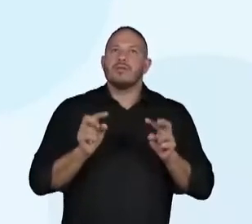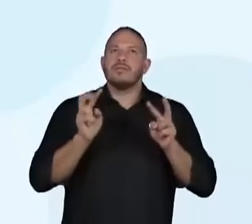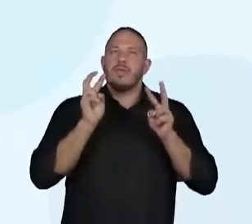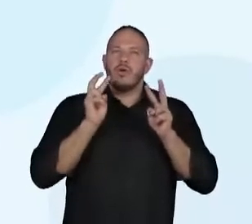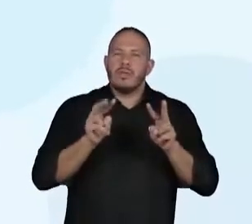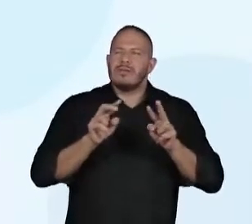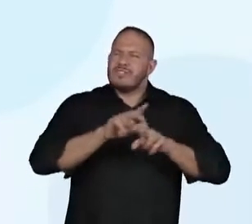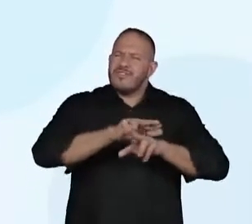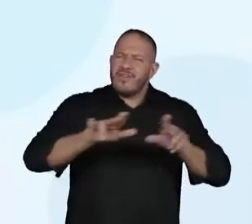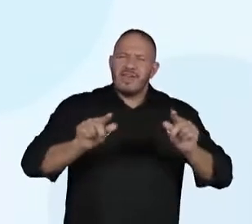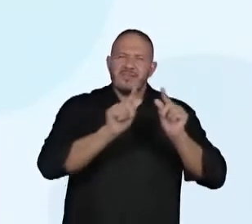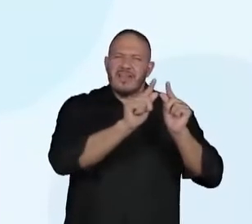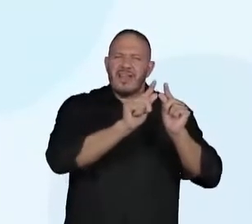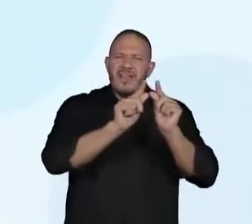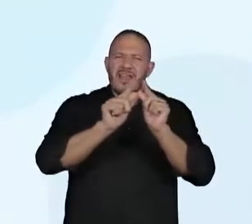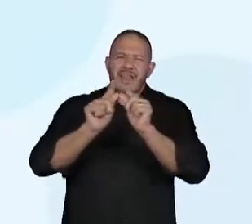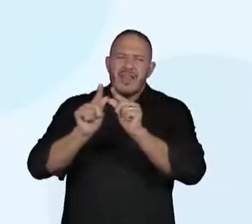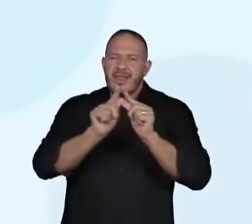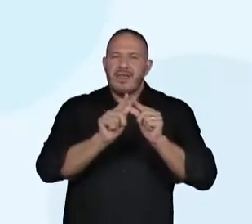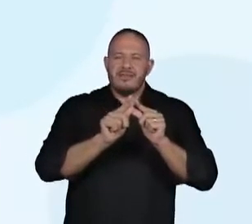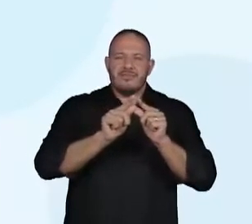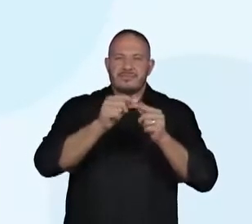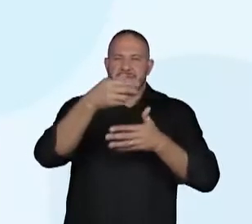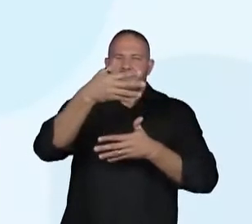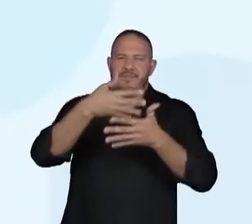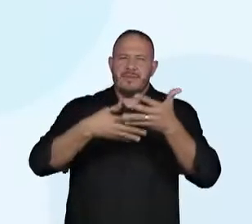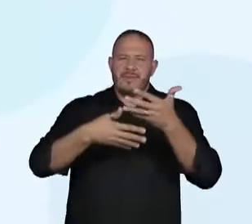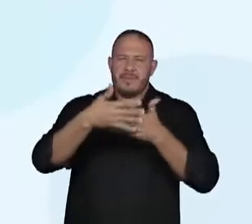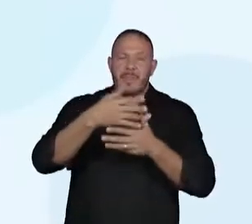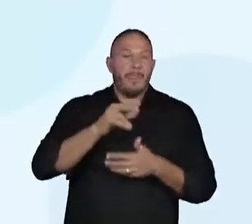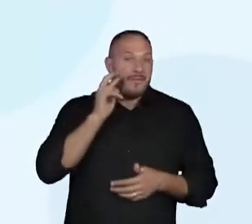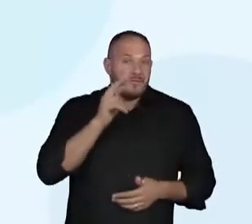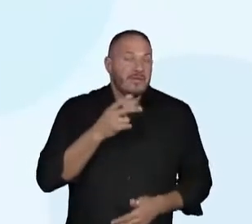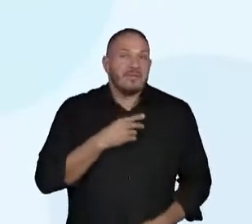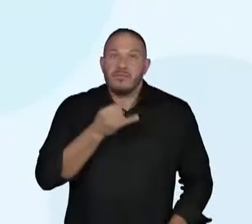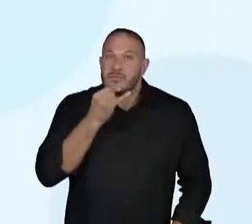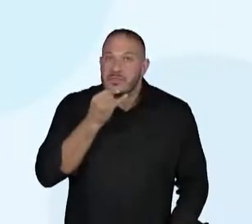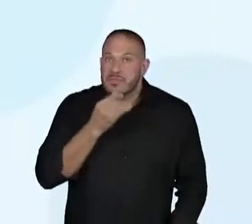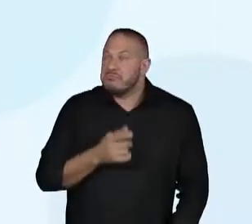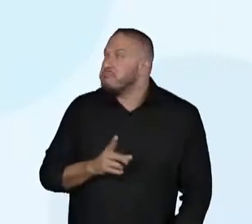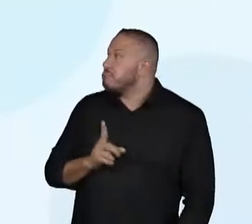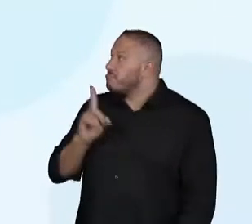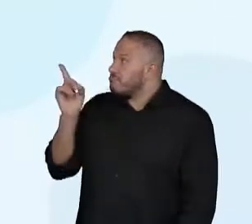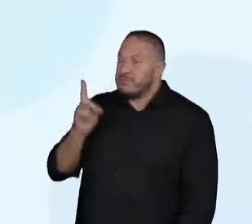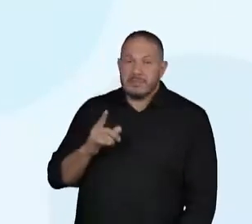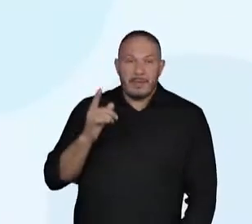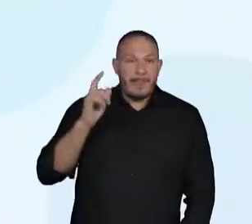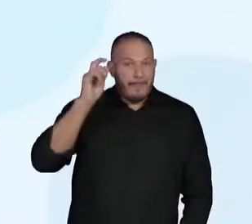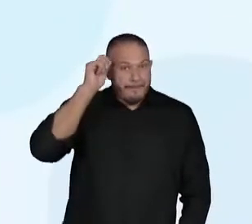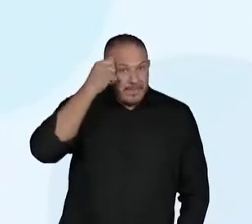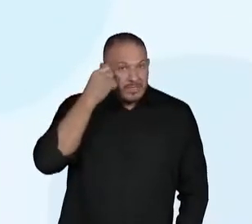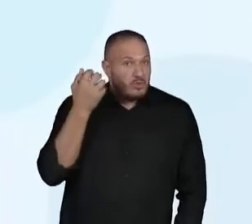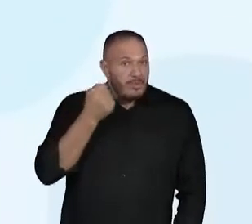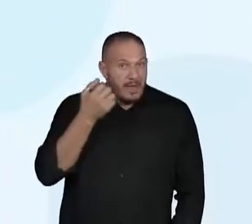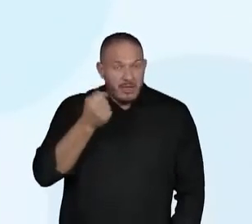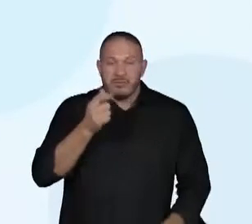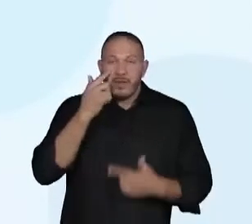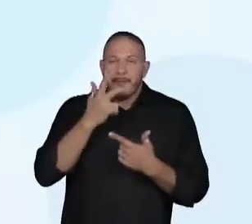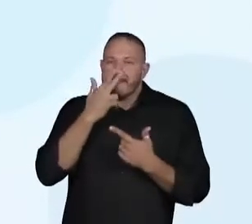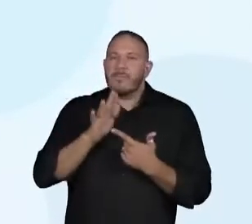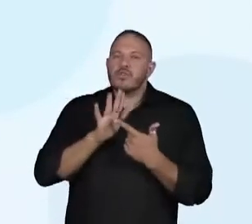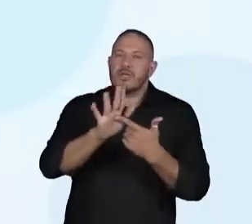diversos pixels agrupados. Vamos pegar como exemplo uma imagem em preto e branco exibida em uma